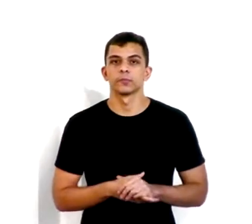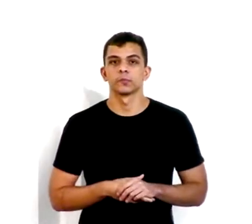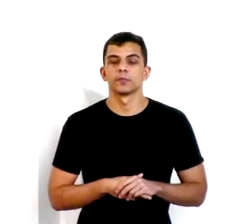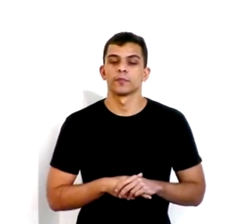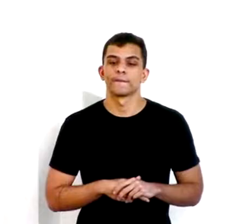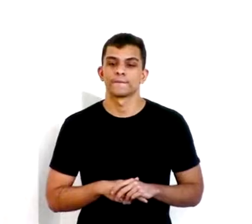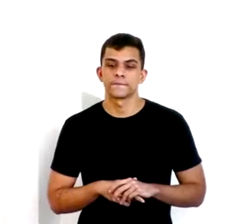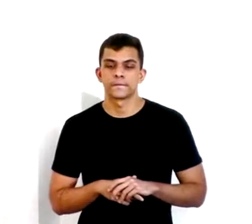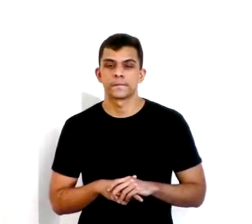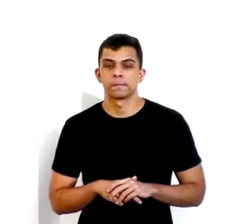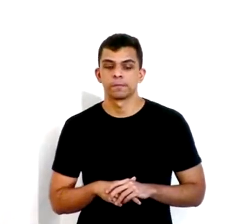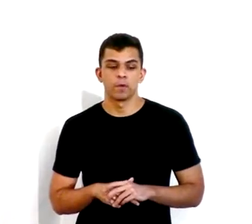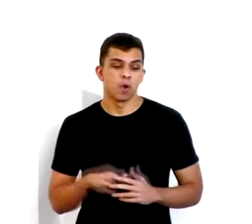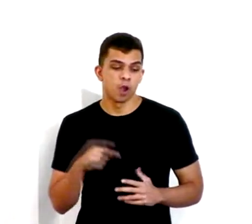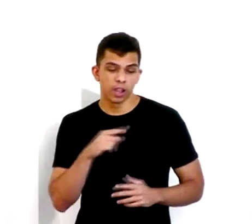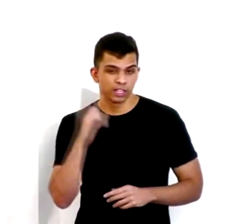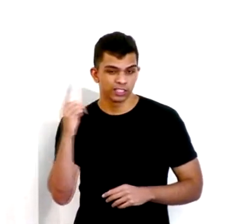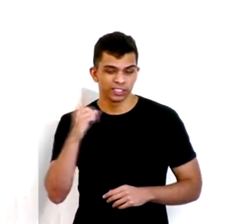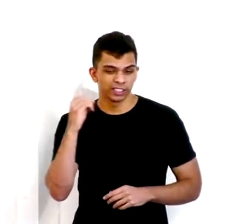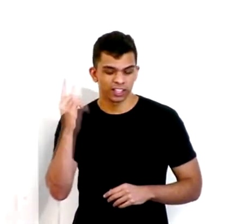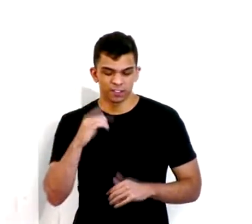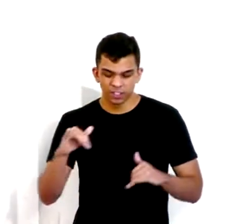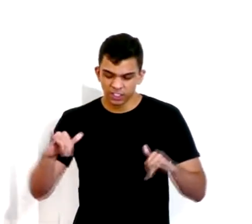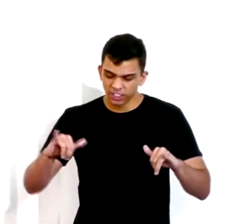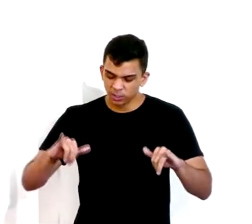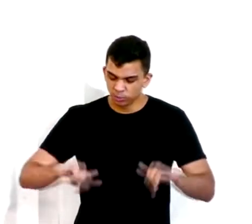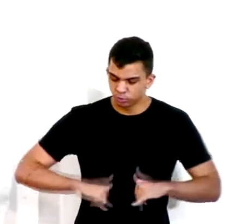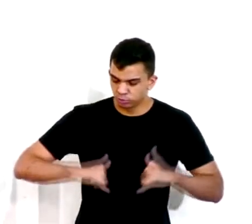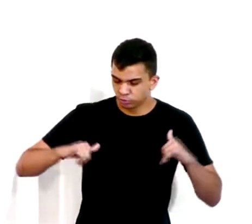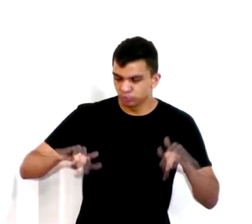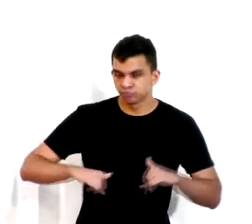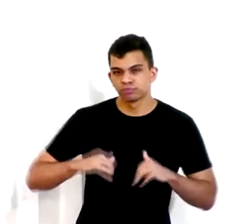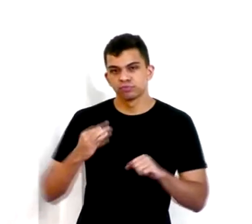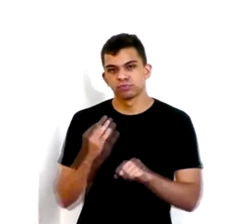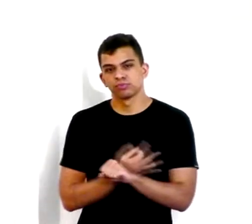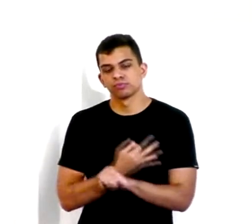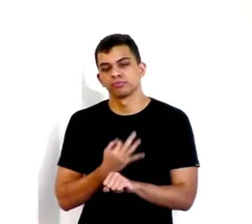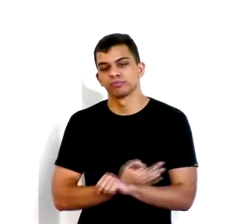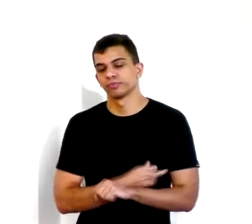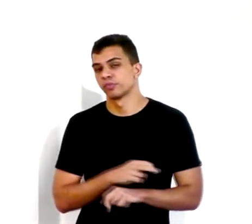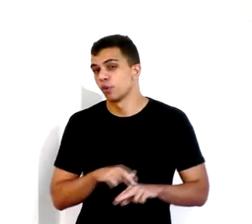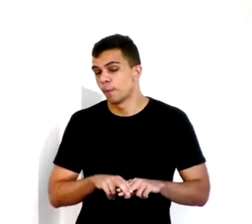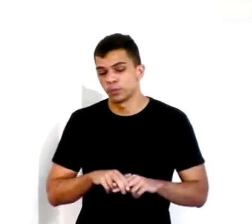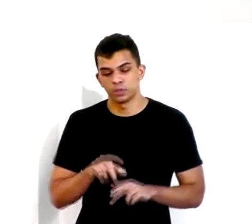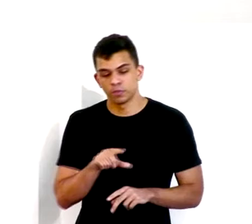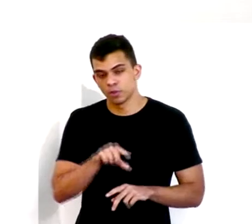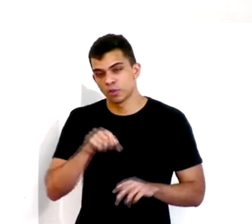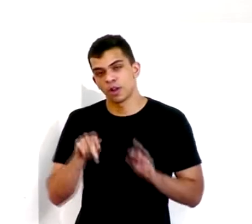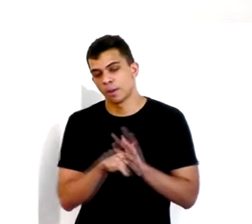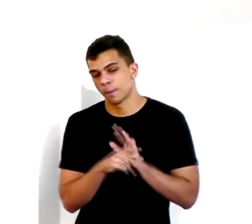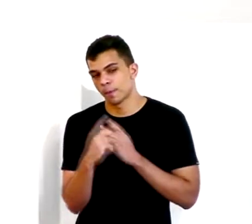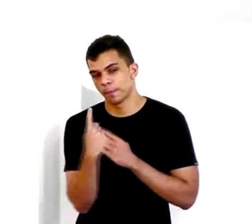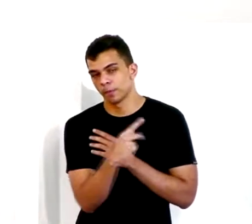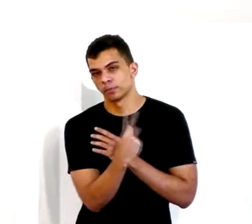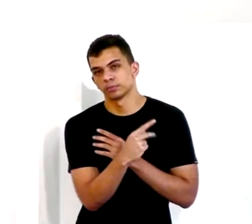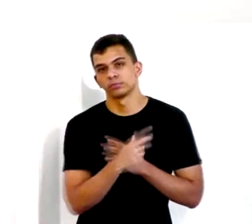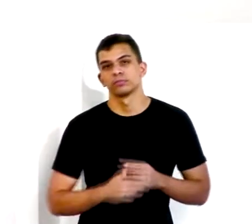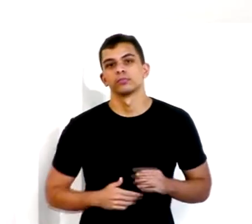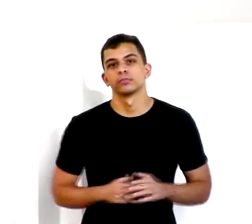colhendo sofrimento diante das suas escolhas. Por isso ele dá um